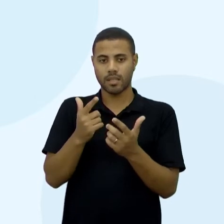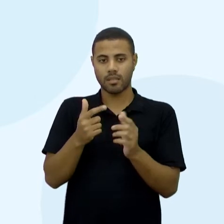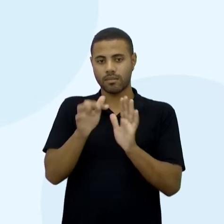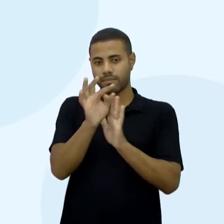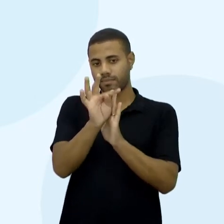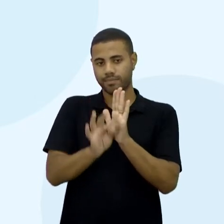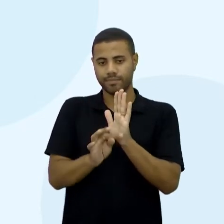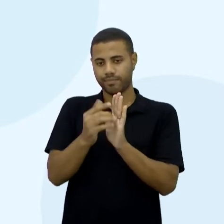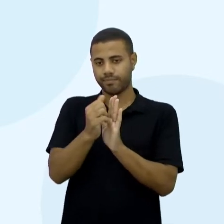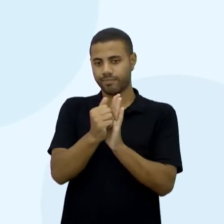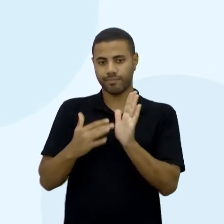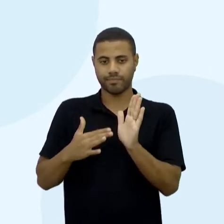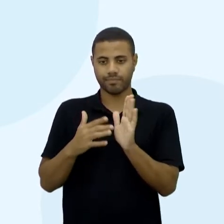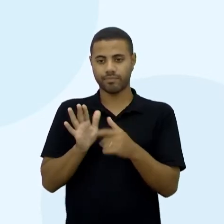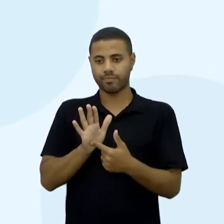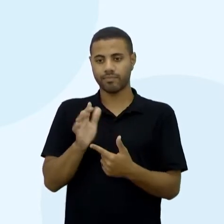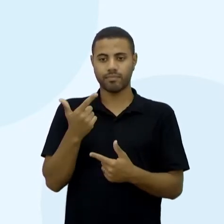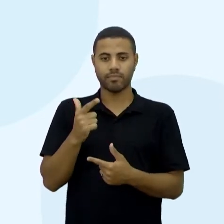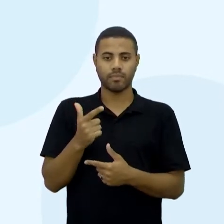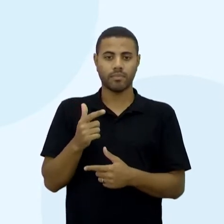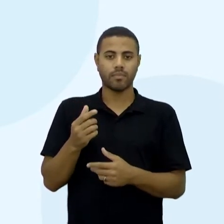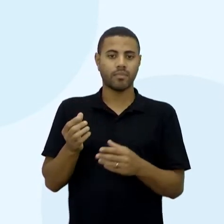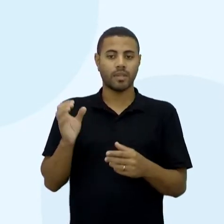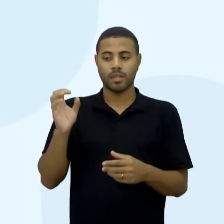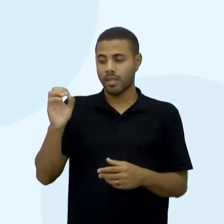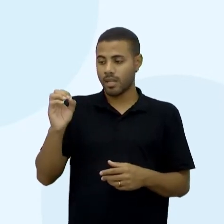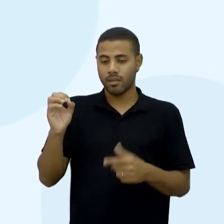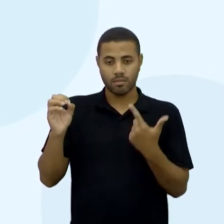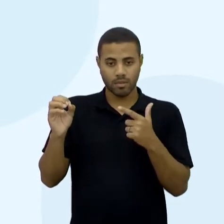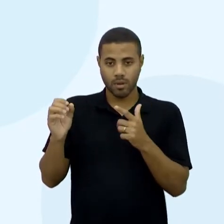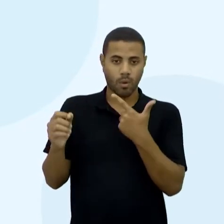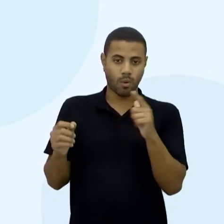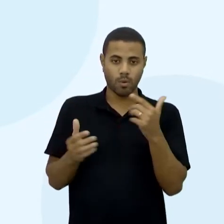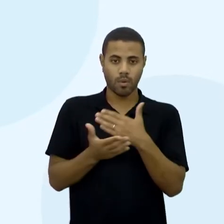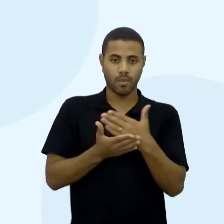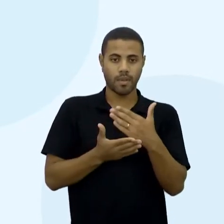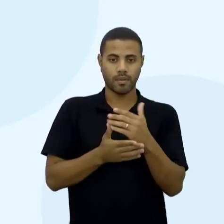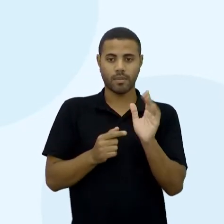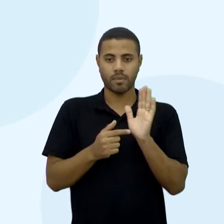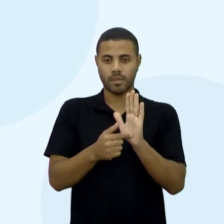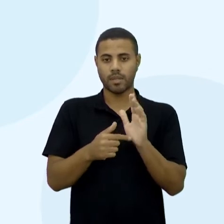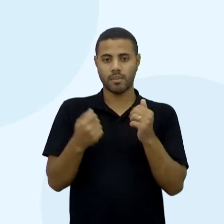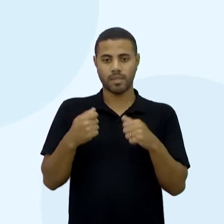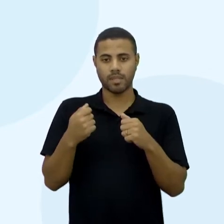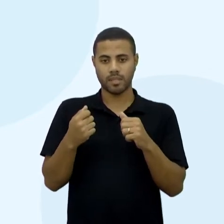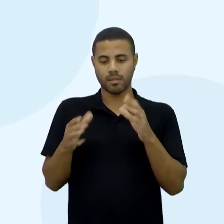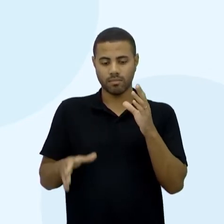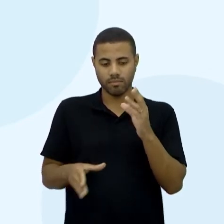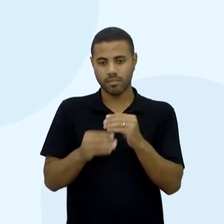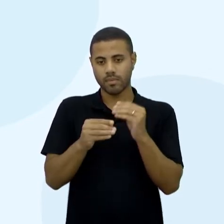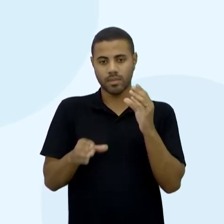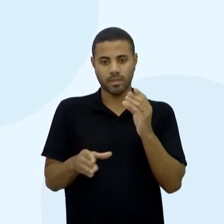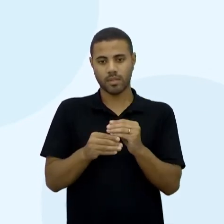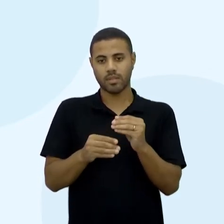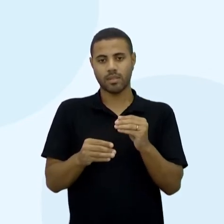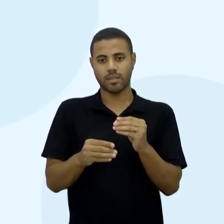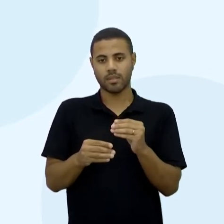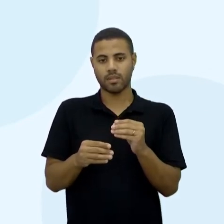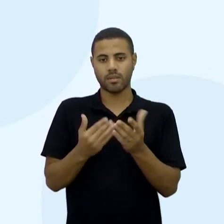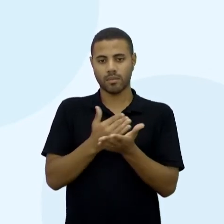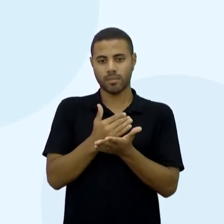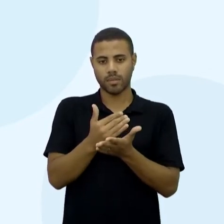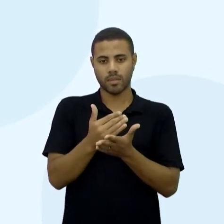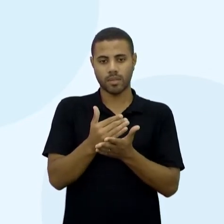a análise do movimento não se inicie na posição zero, eu vou mostrar ali no simulador, devemos acrescentar essa posição inicial também